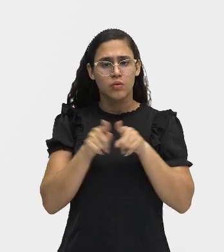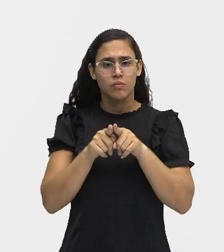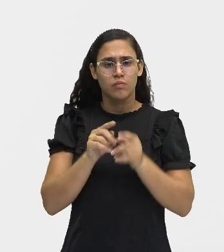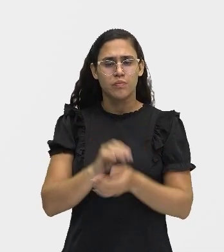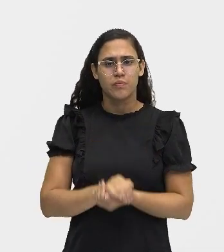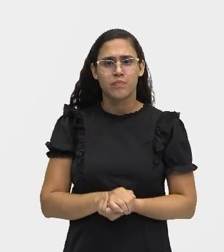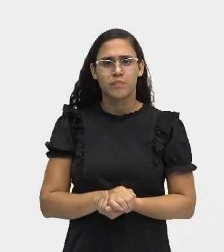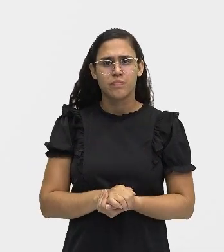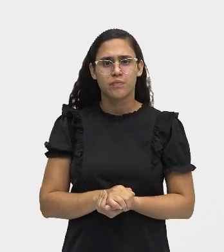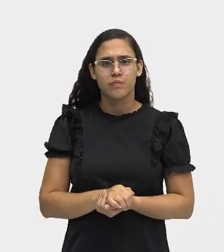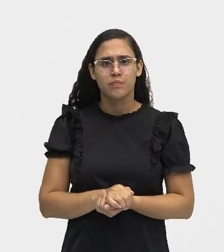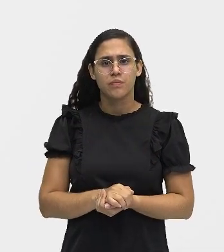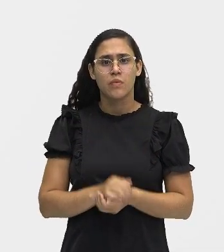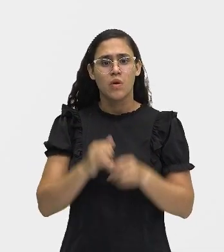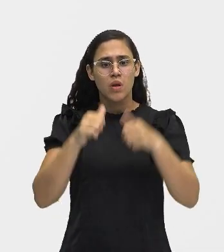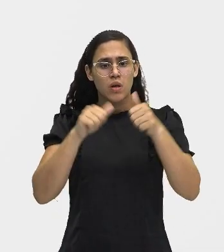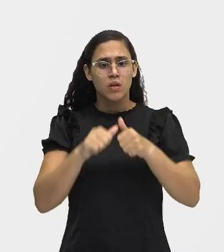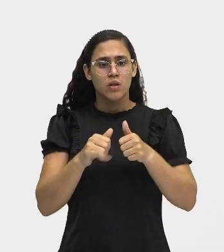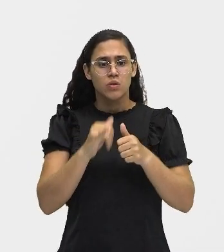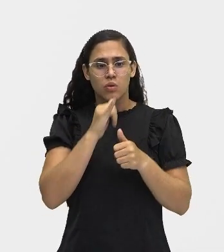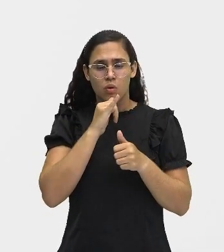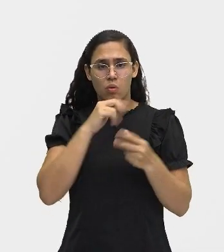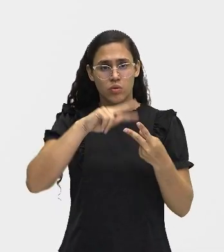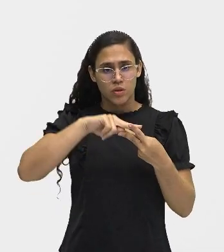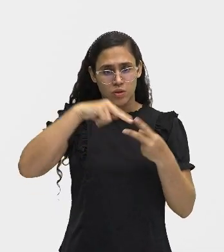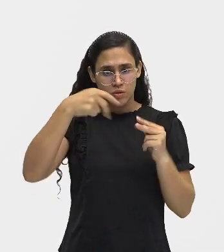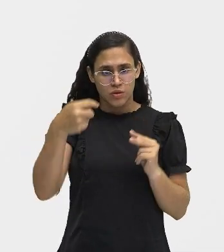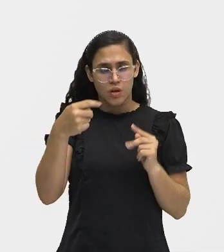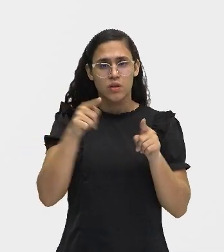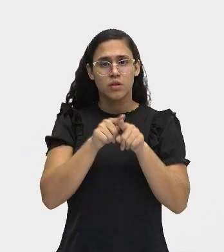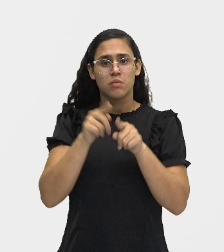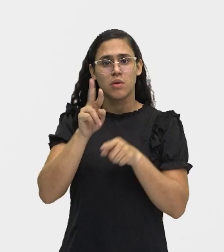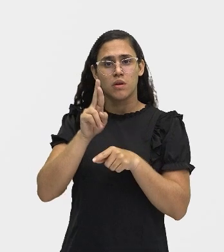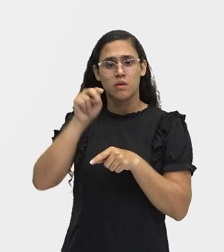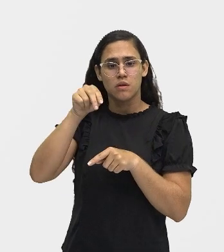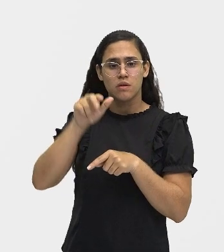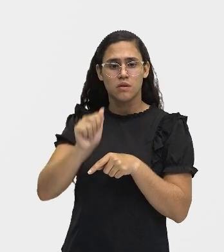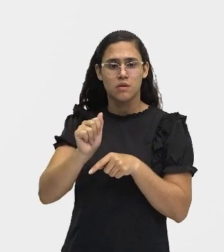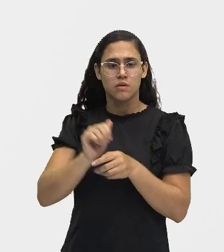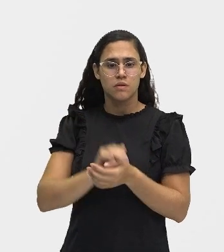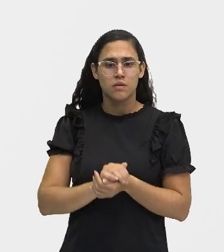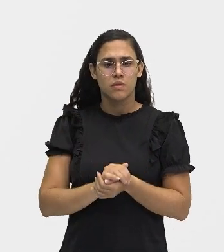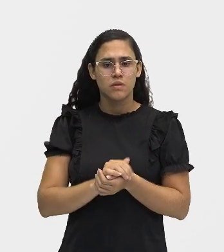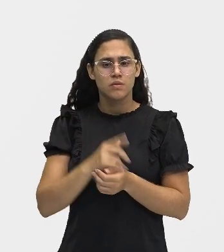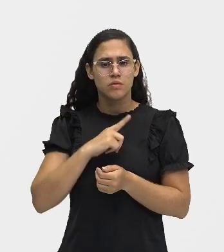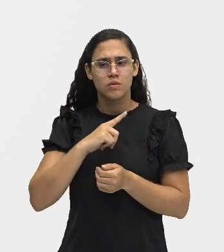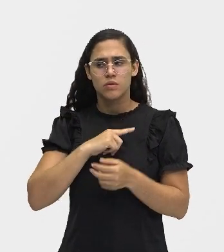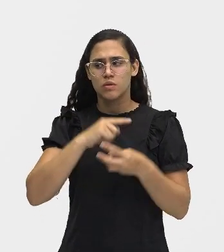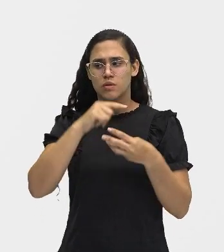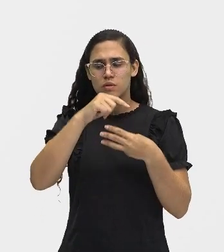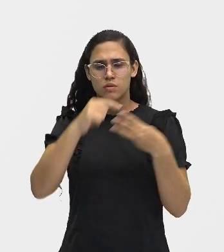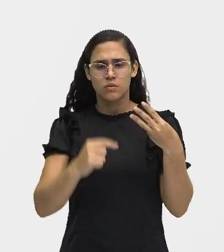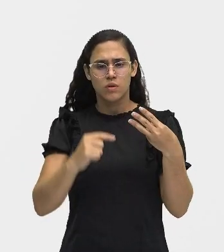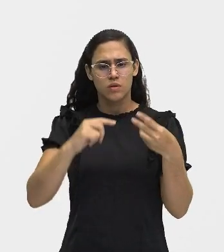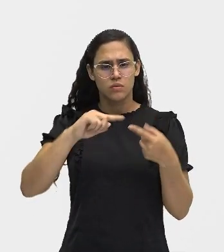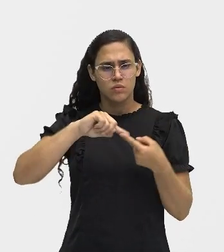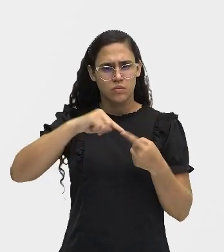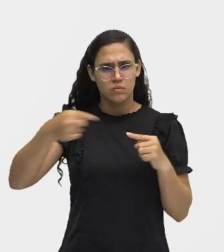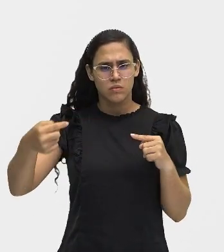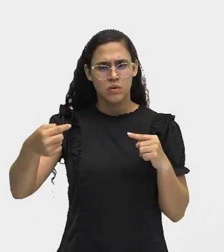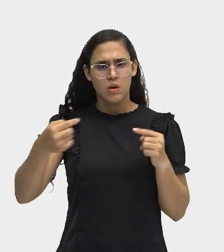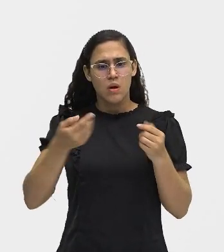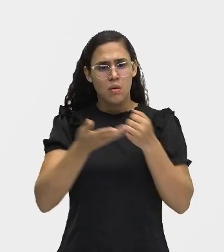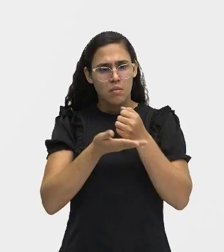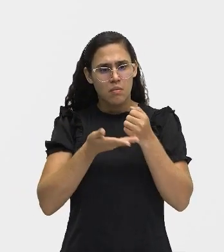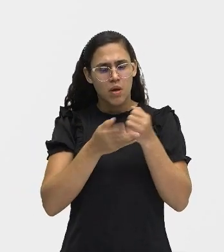Um exemplo disso é o código genético, né, que uma vez que o DNA e o RNA possuem 4 bases diferentes, essas